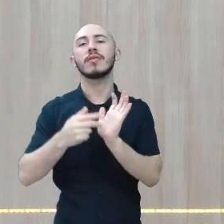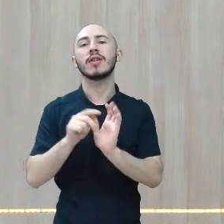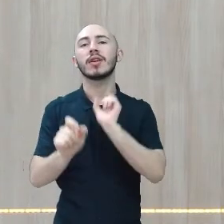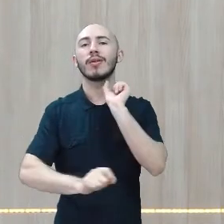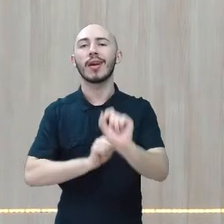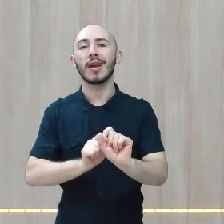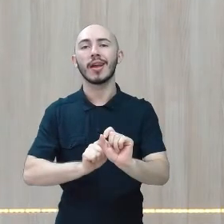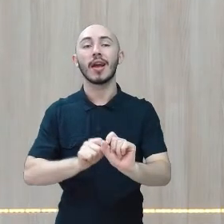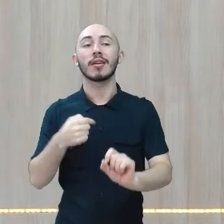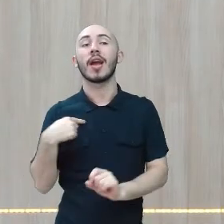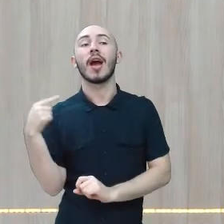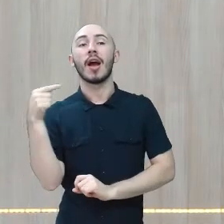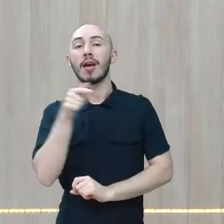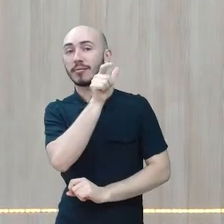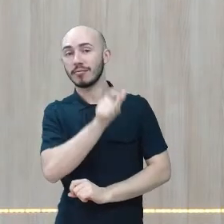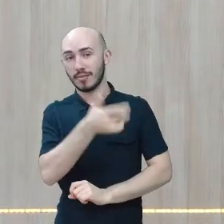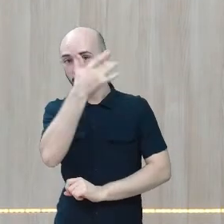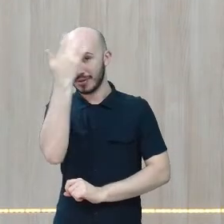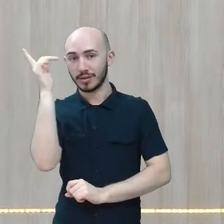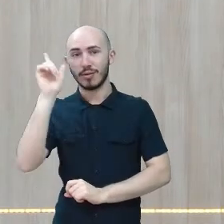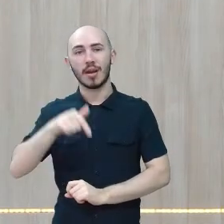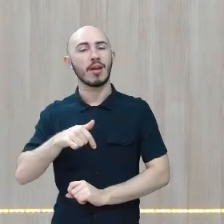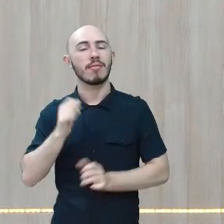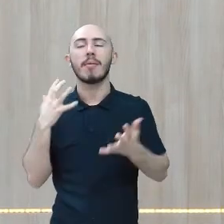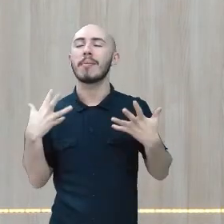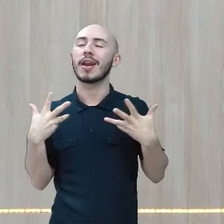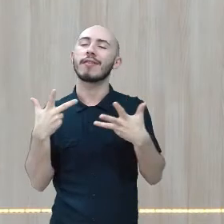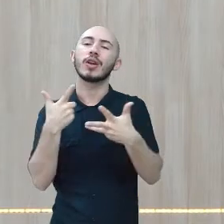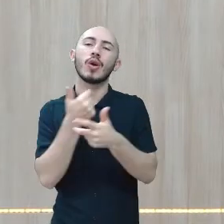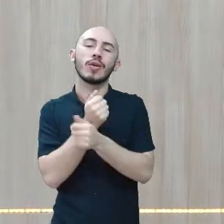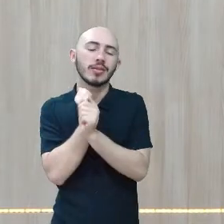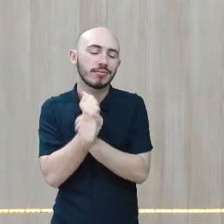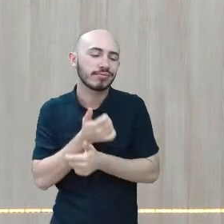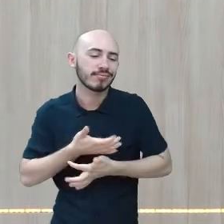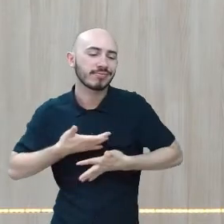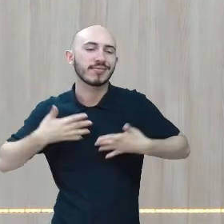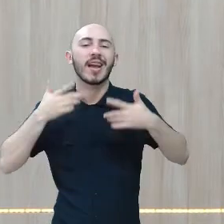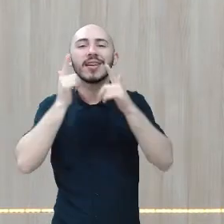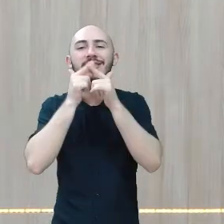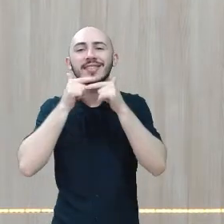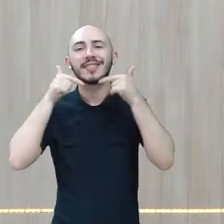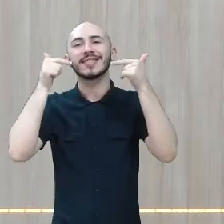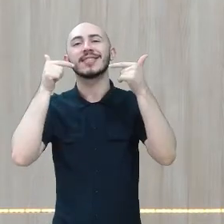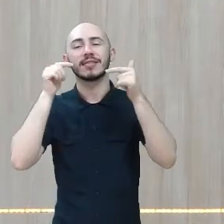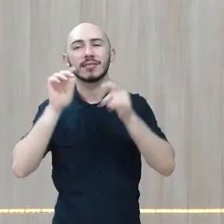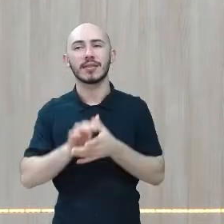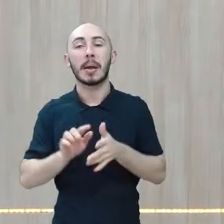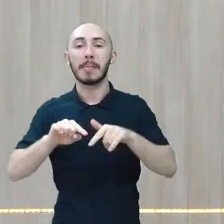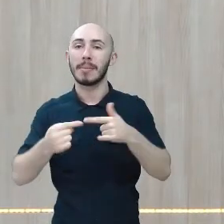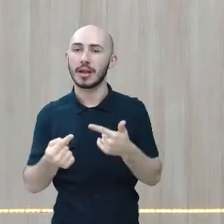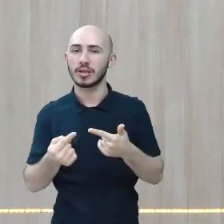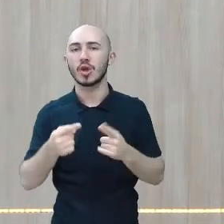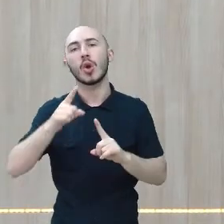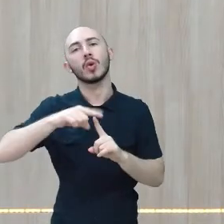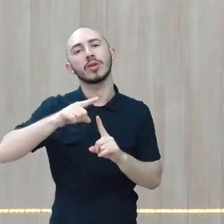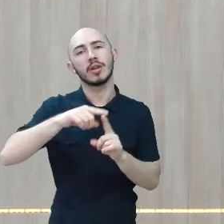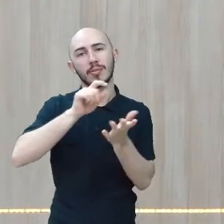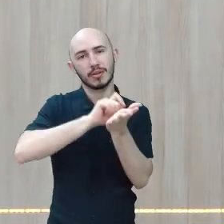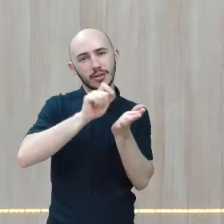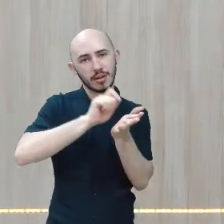está dizendo que não fala nada. Mas o jeito de escrever é diferente, não é? Da metáfora,